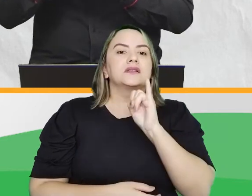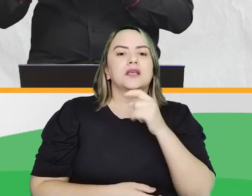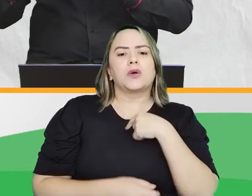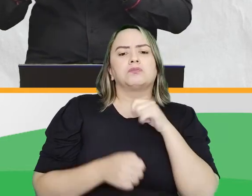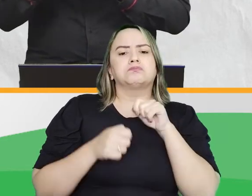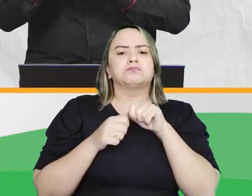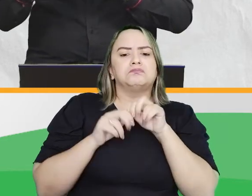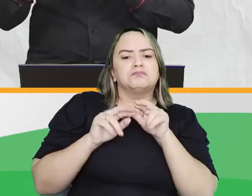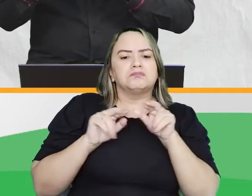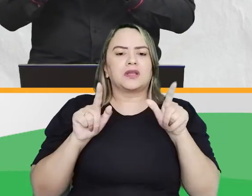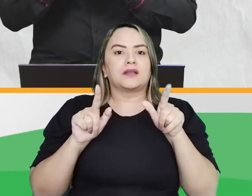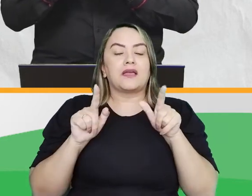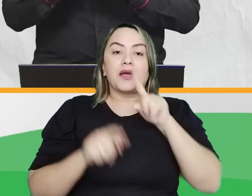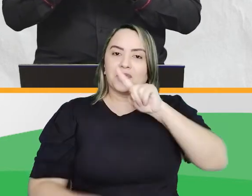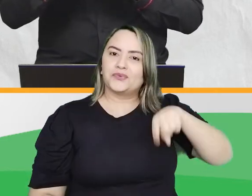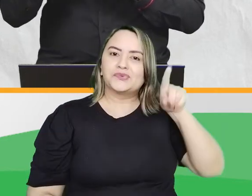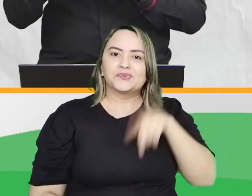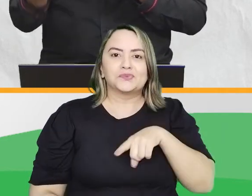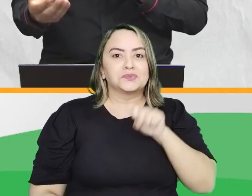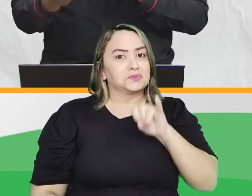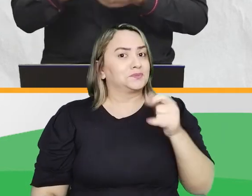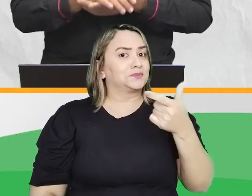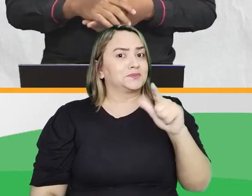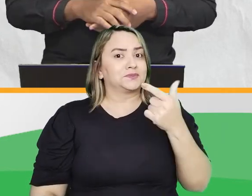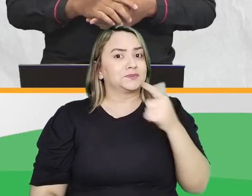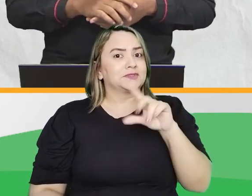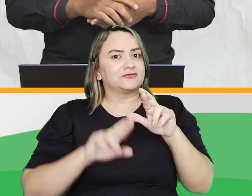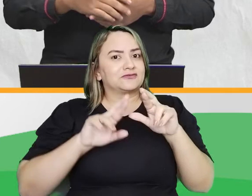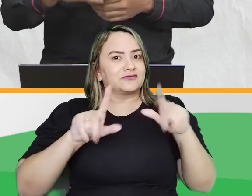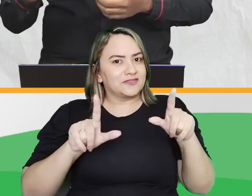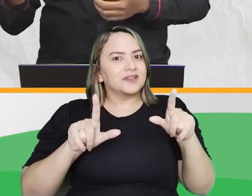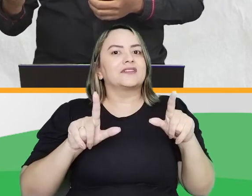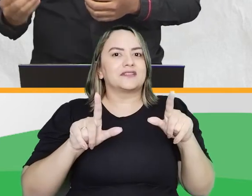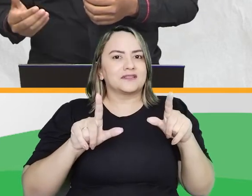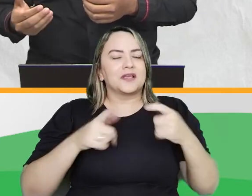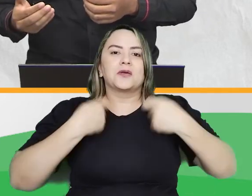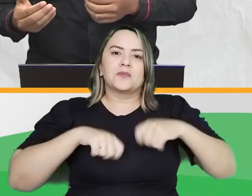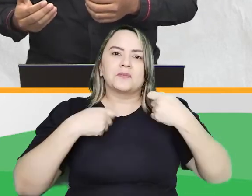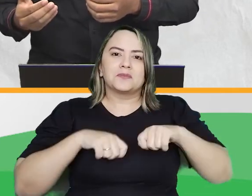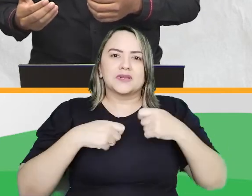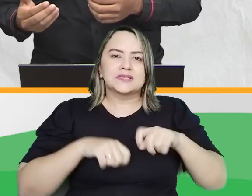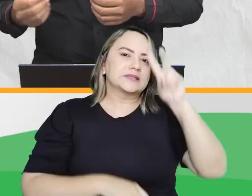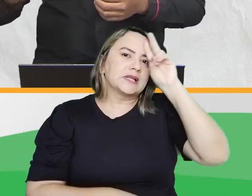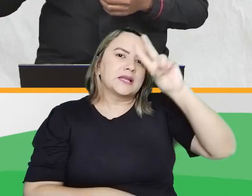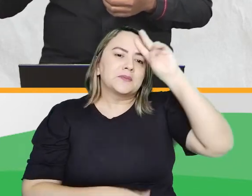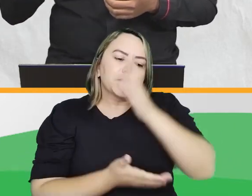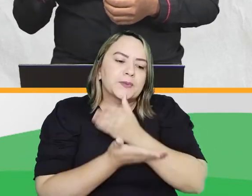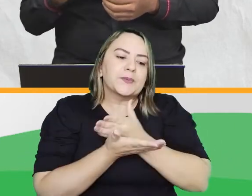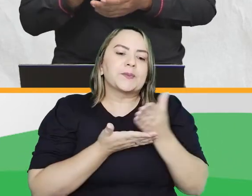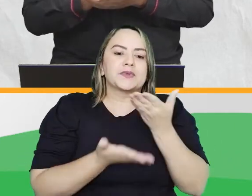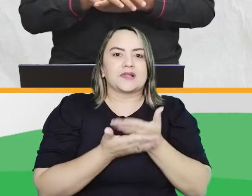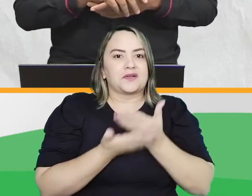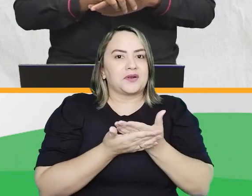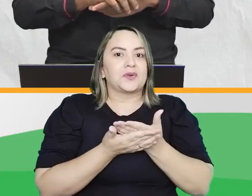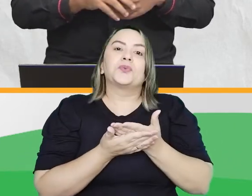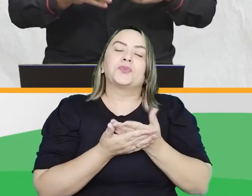de potencial entre esses dois pontos, é praticamente nula. E aí, se não existe diferença de potencial, você tem que lembrar lá